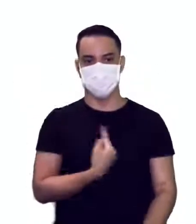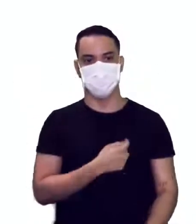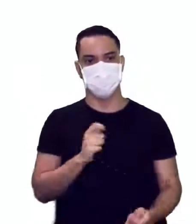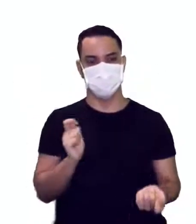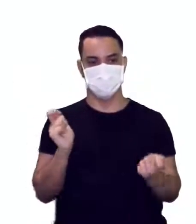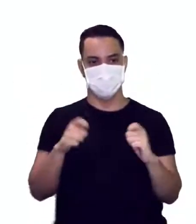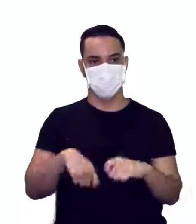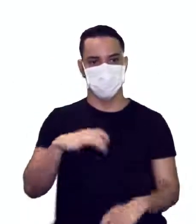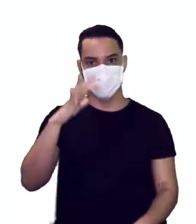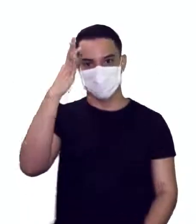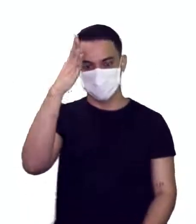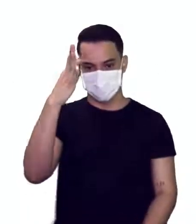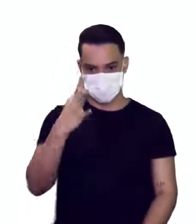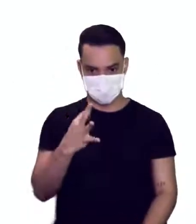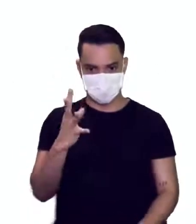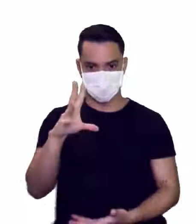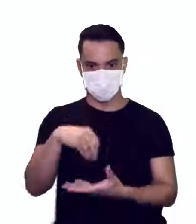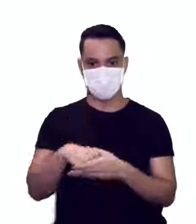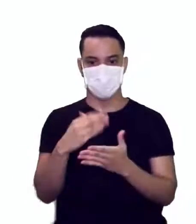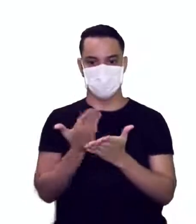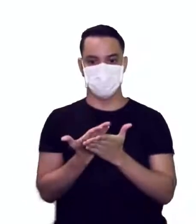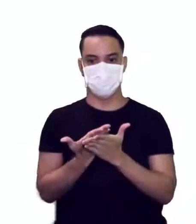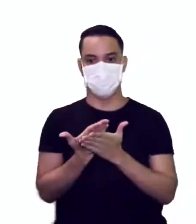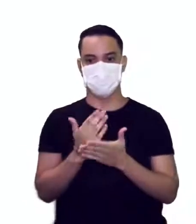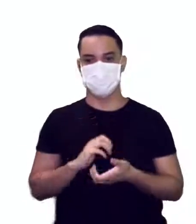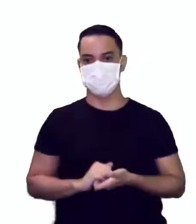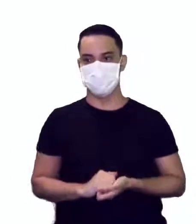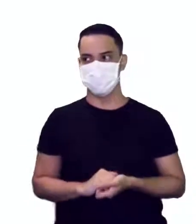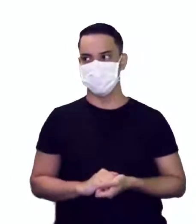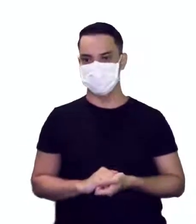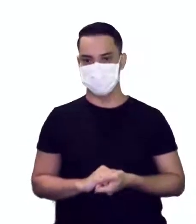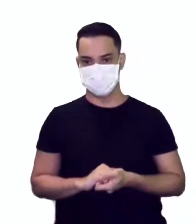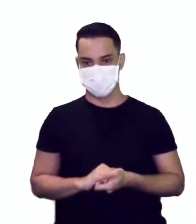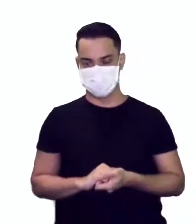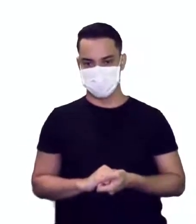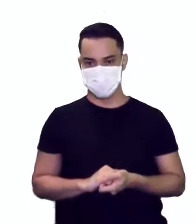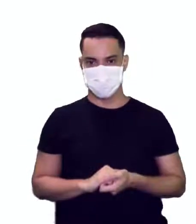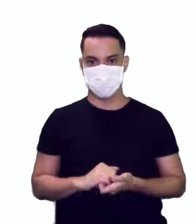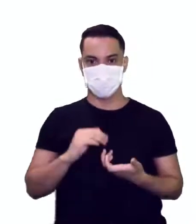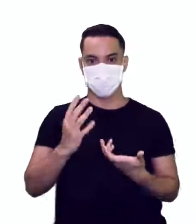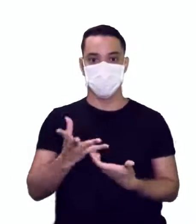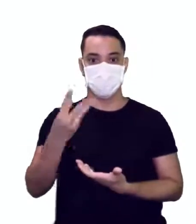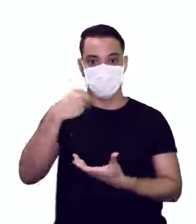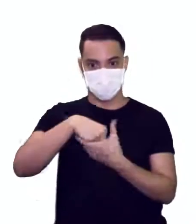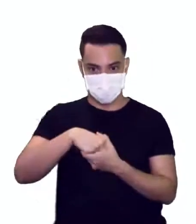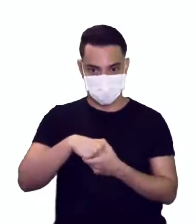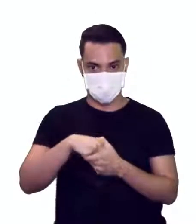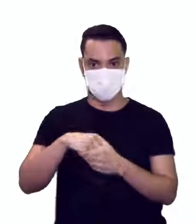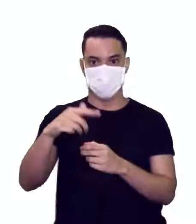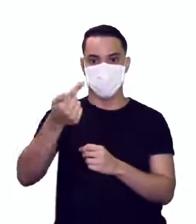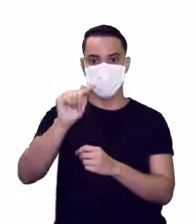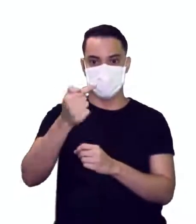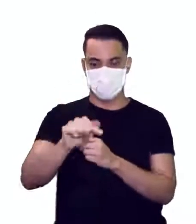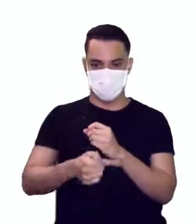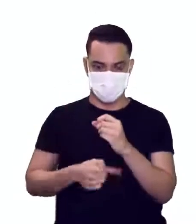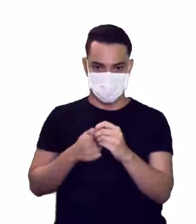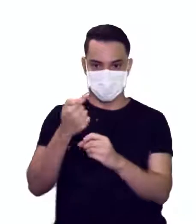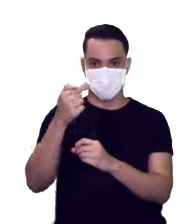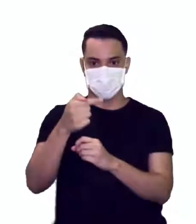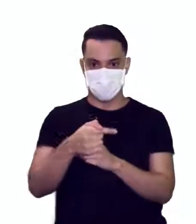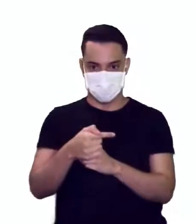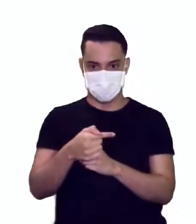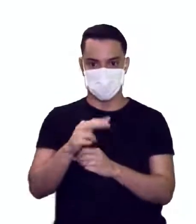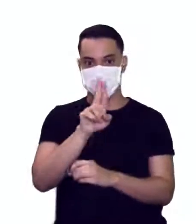aí entender o nosso estudo, tá? Pessoal, no interior do átomo, chamado